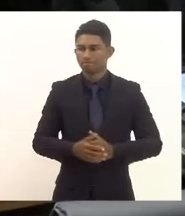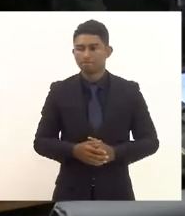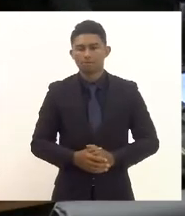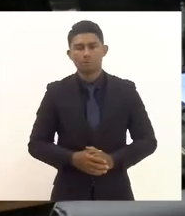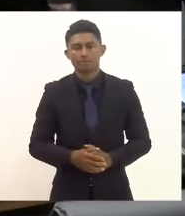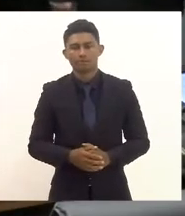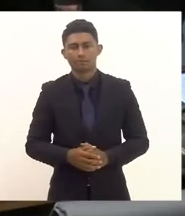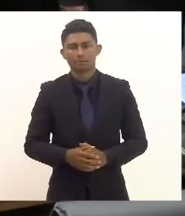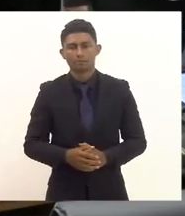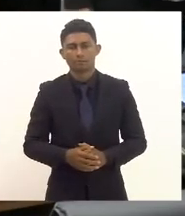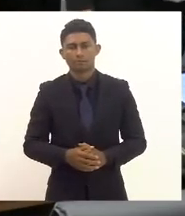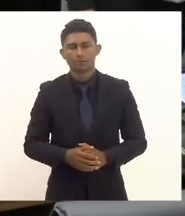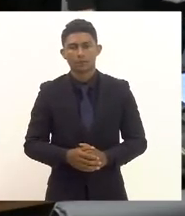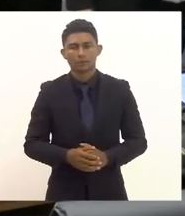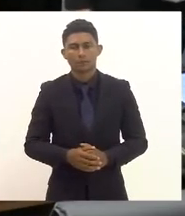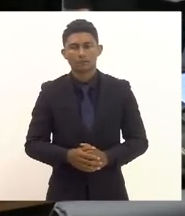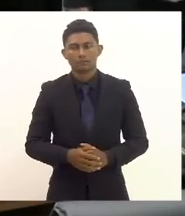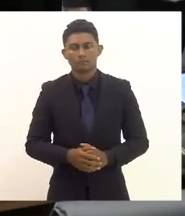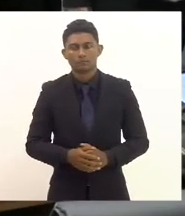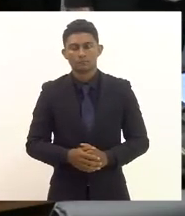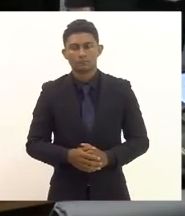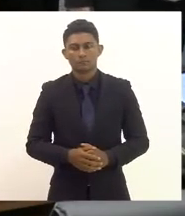E aí